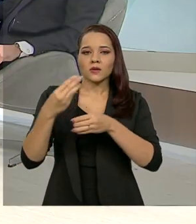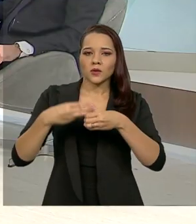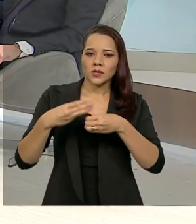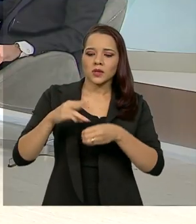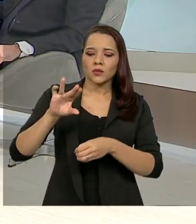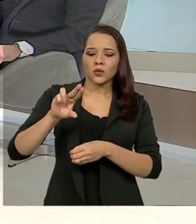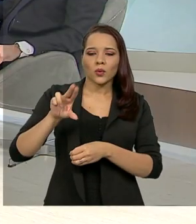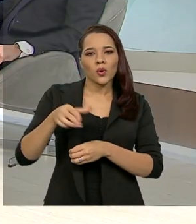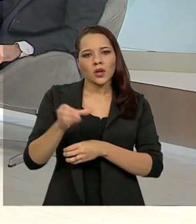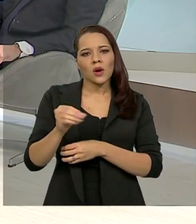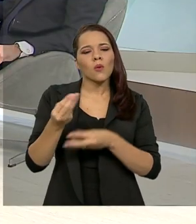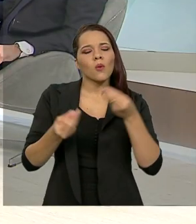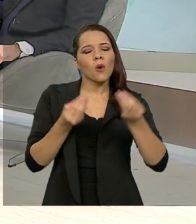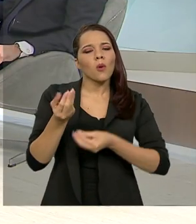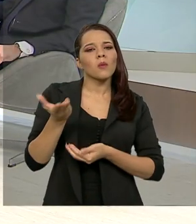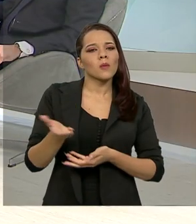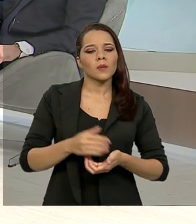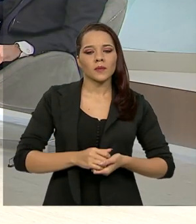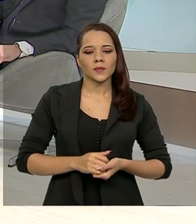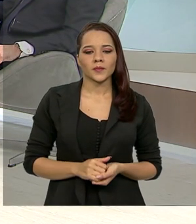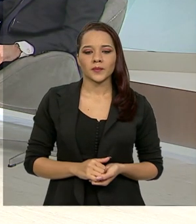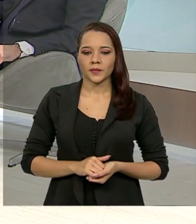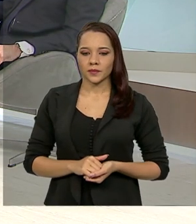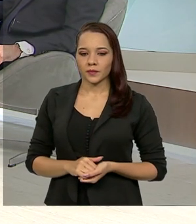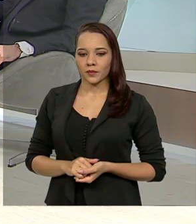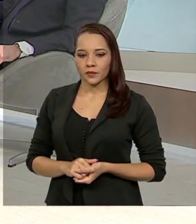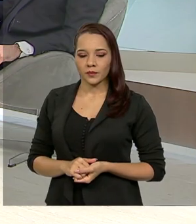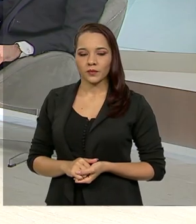ponto especificamente na sua visão?